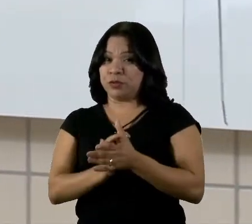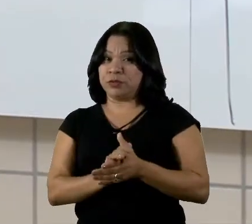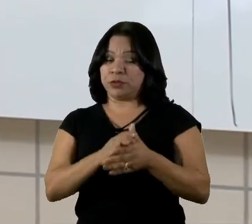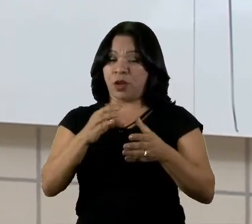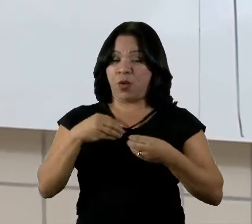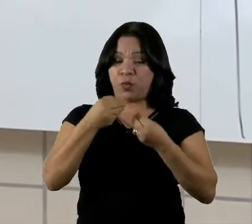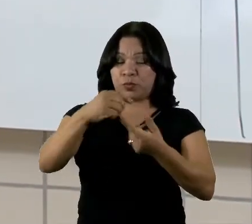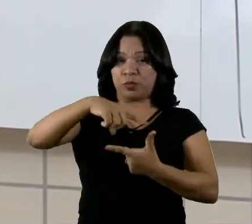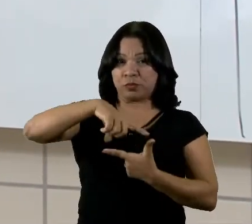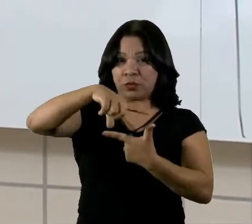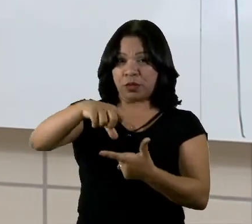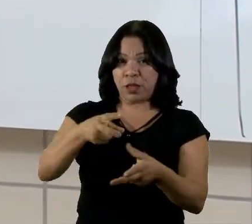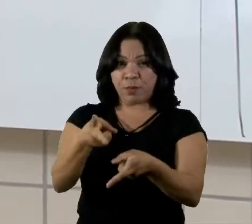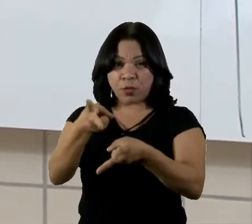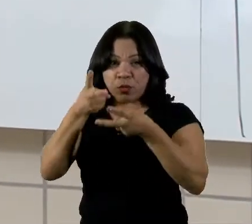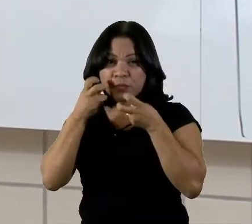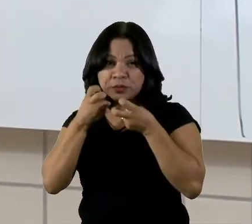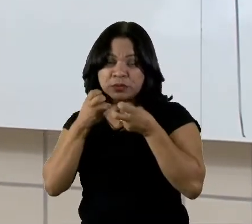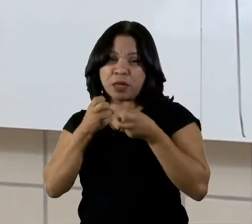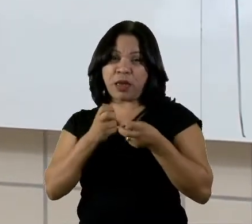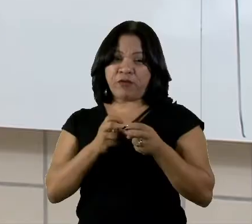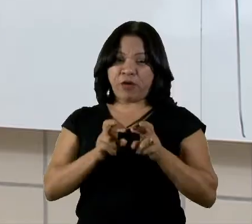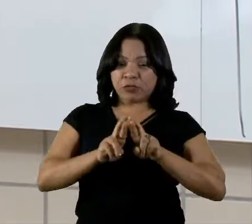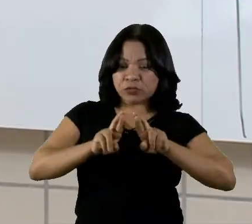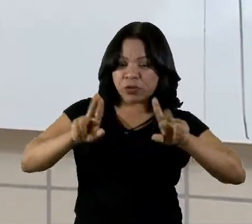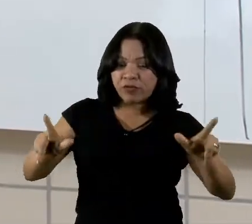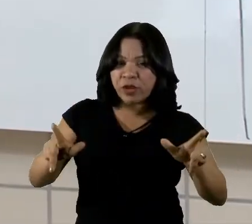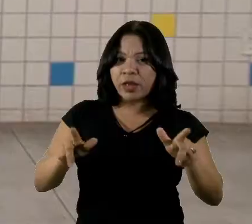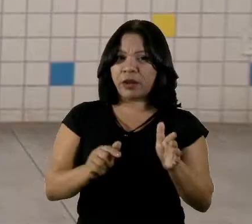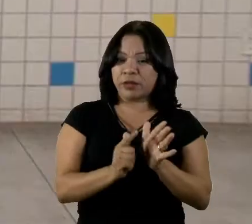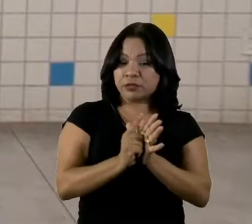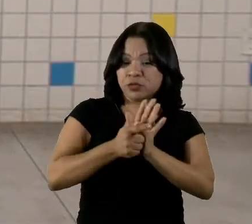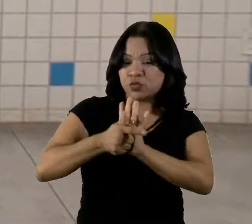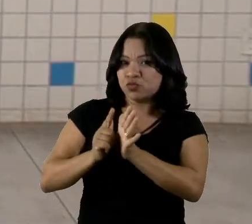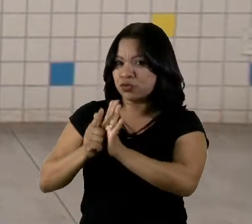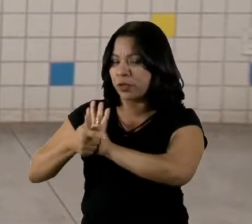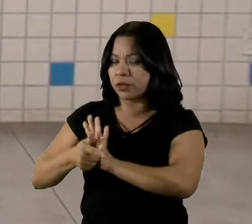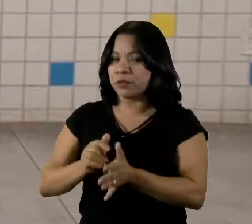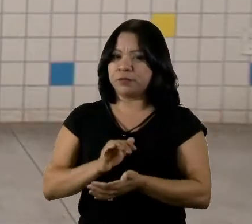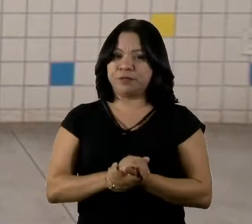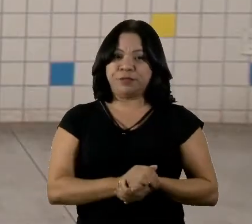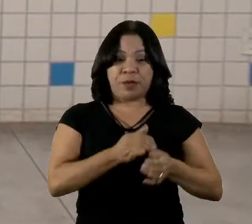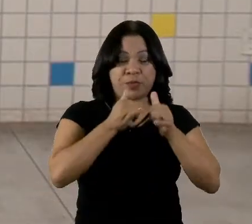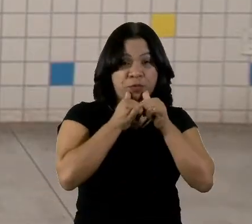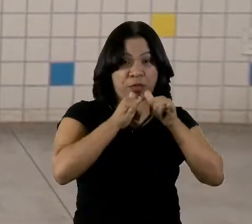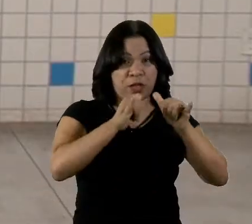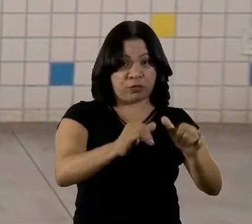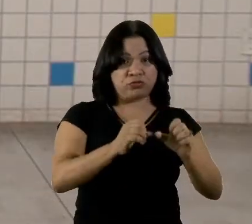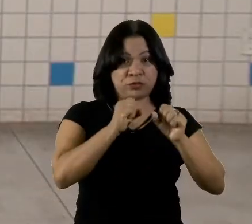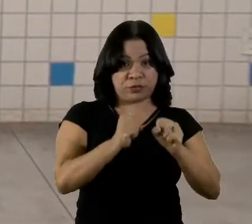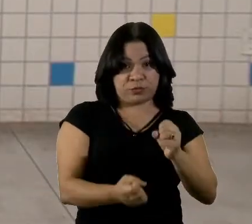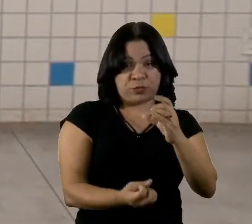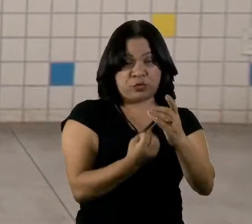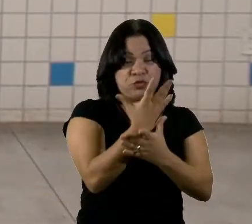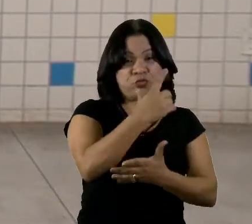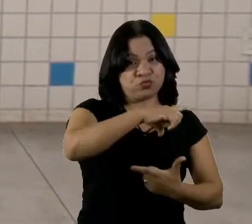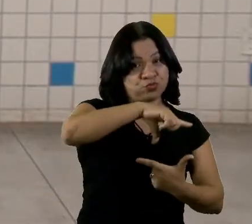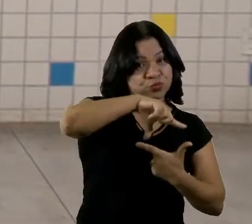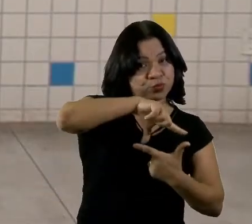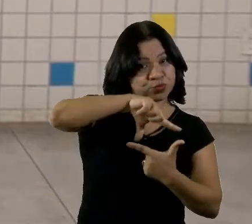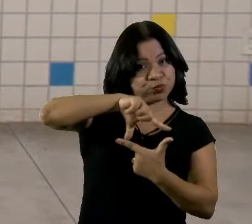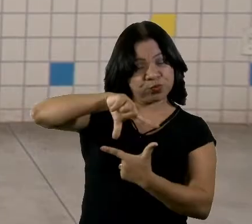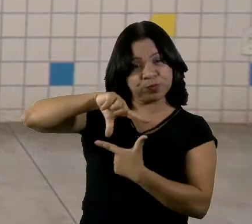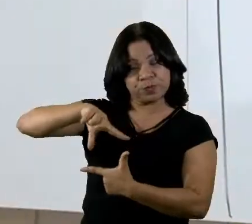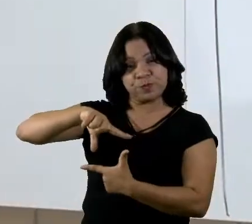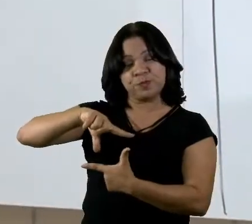entre esses gêneros textuais, certo? Então, da notícia pode surgir uma charge e elas